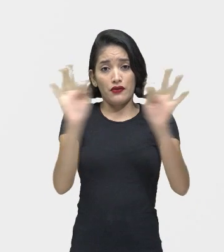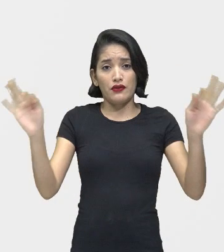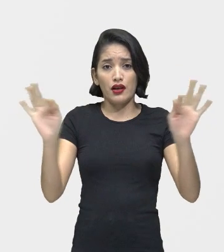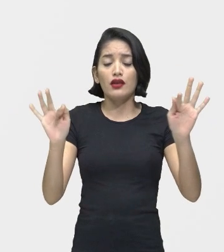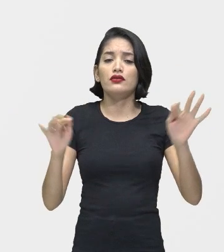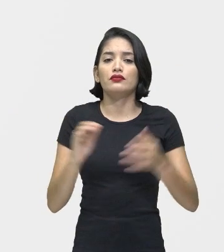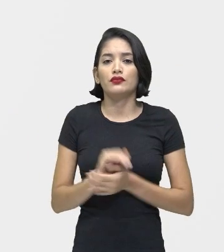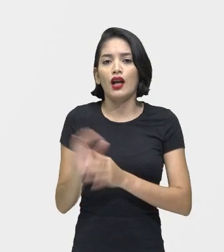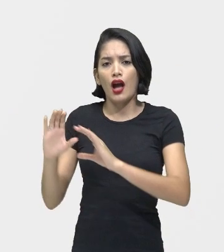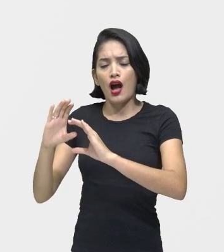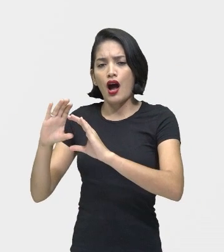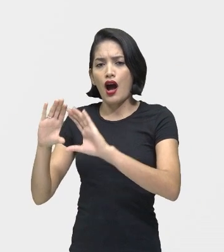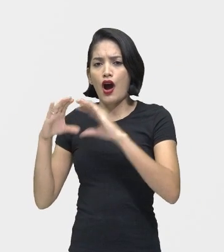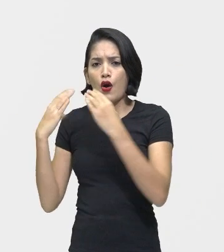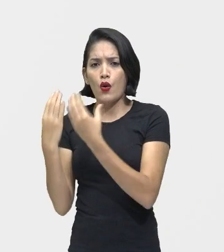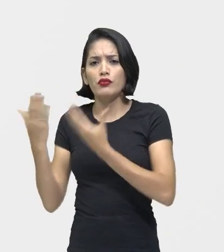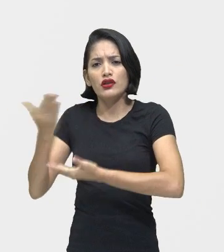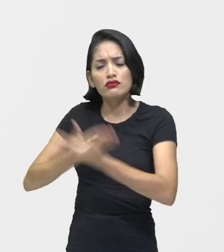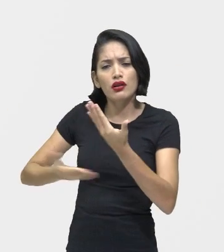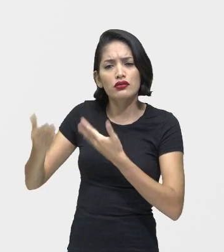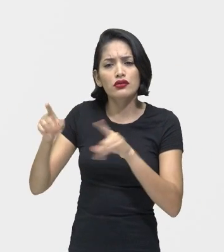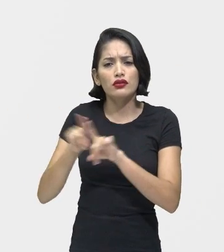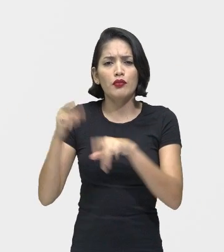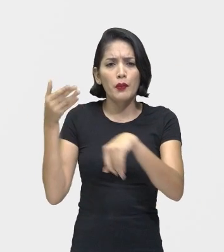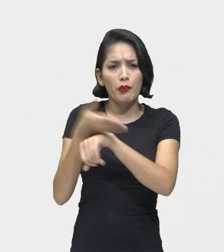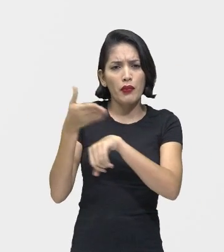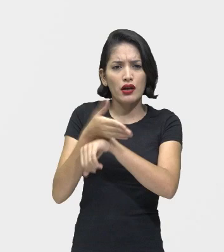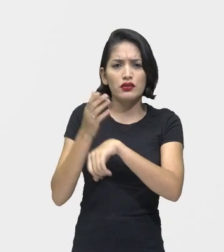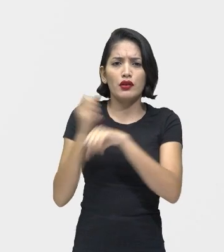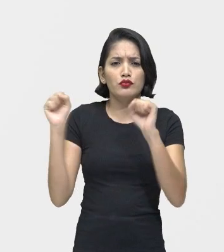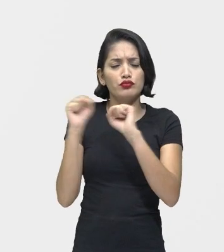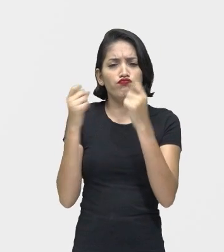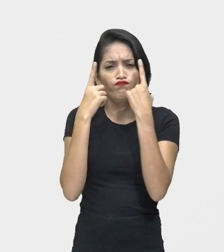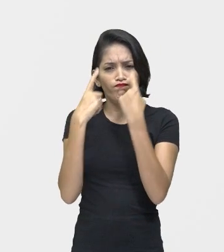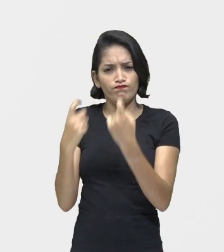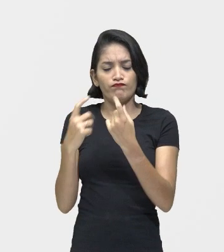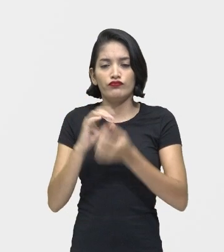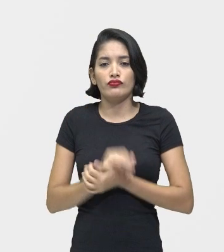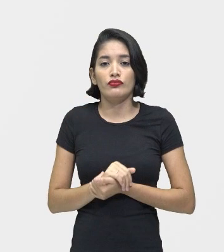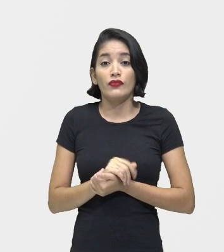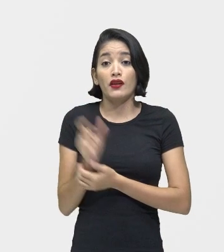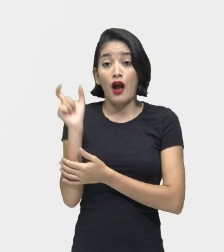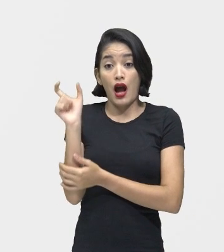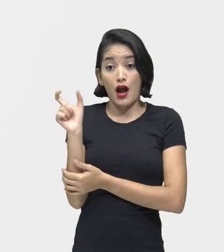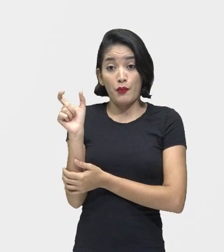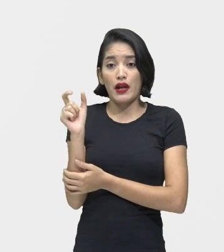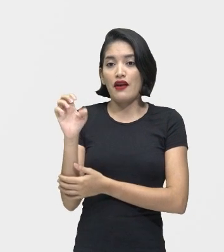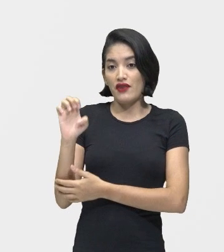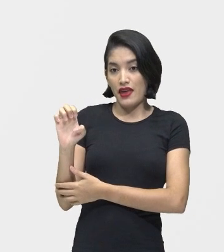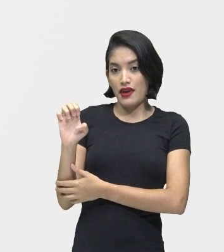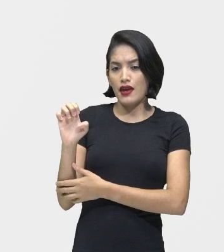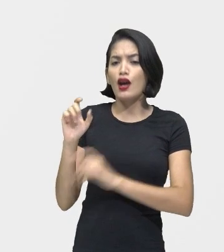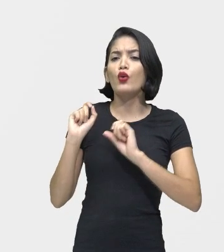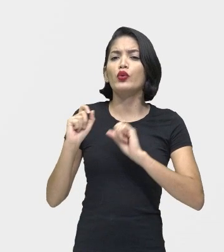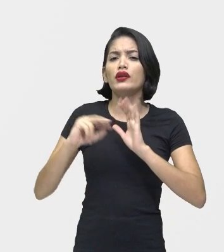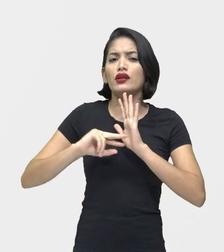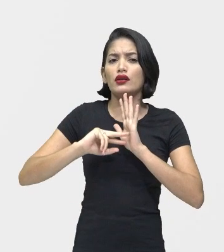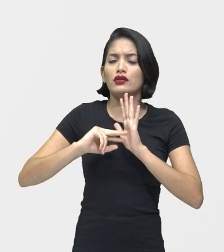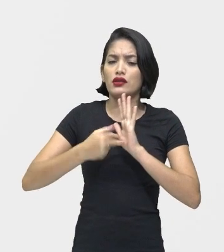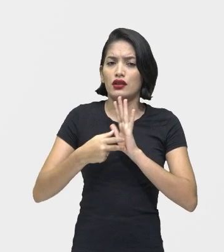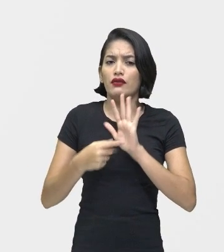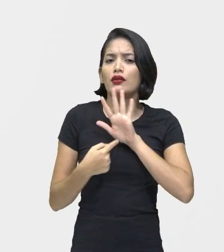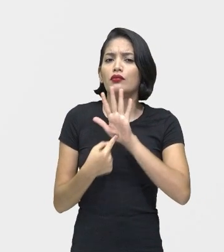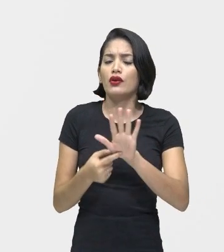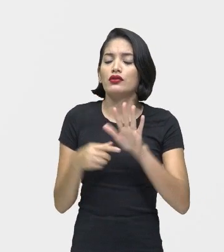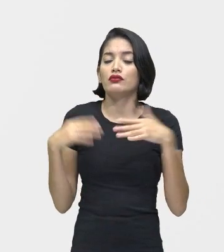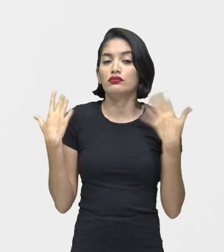comunidade poderia interagir e participar de atividades interessantes. A palavra destacada indica. Então, vocês